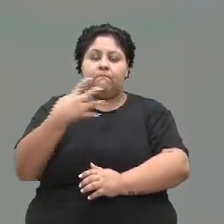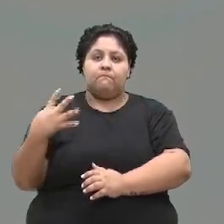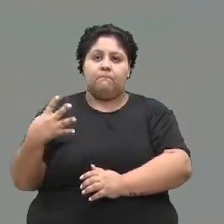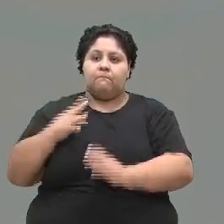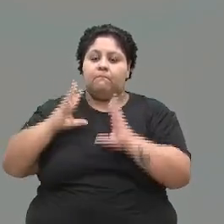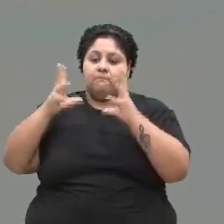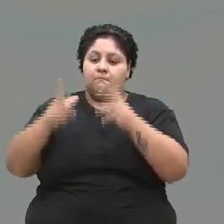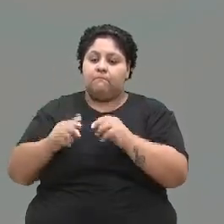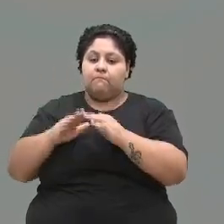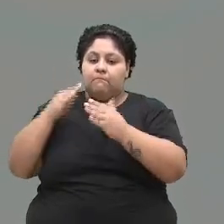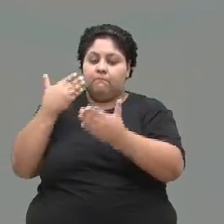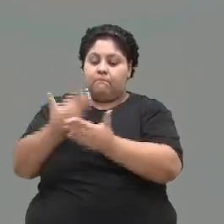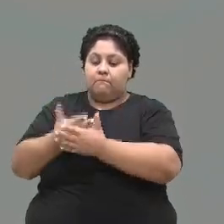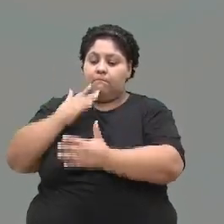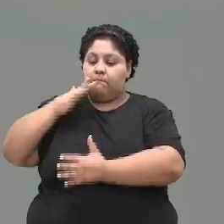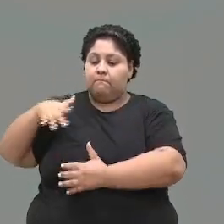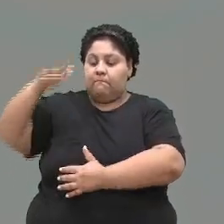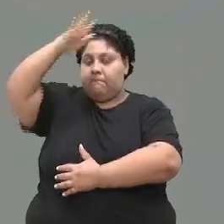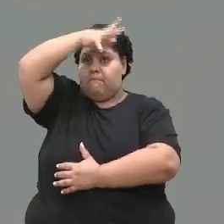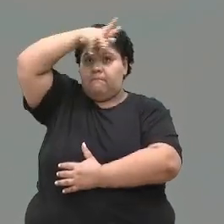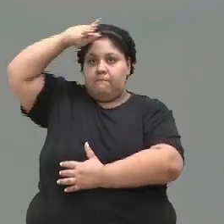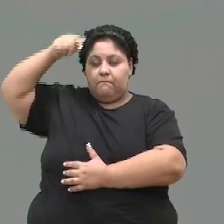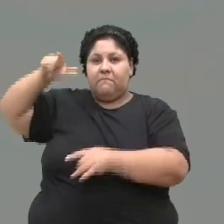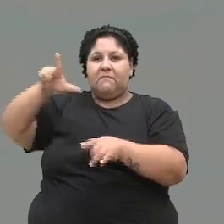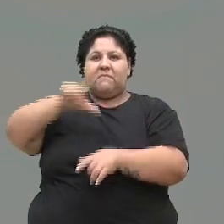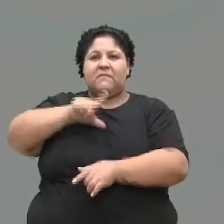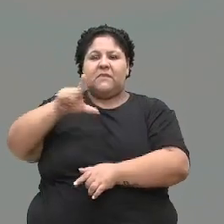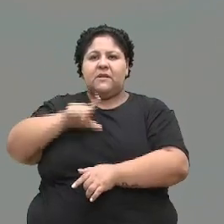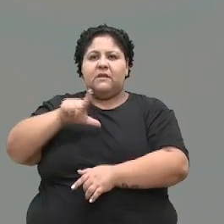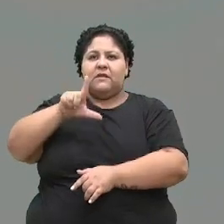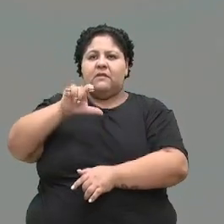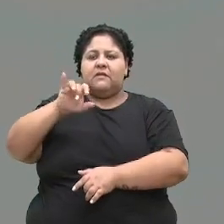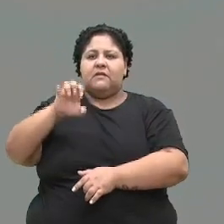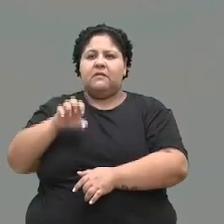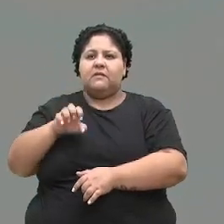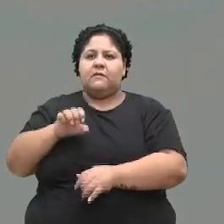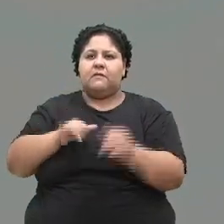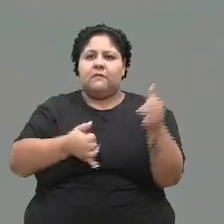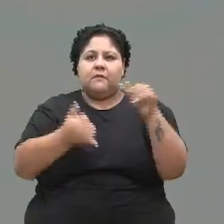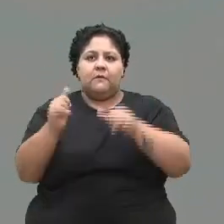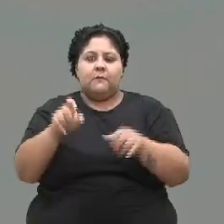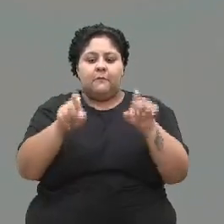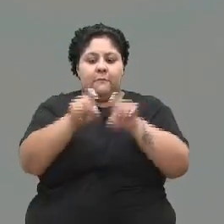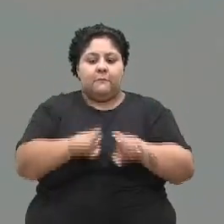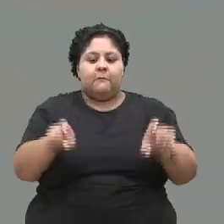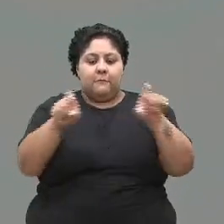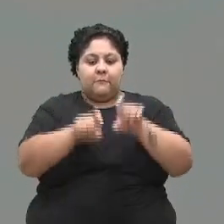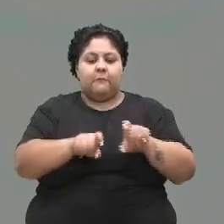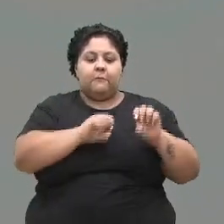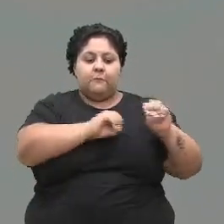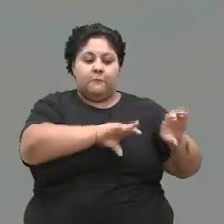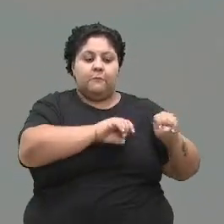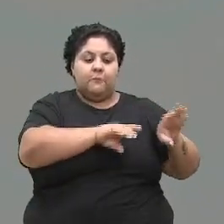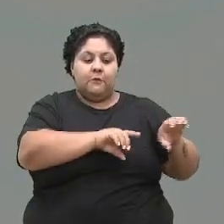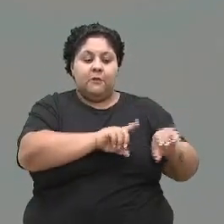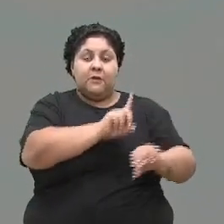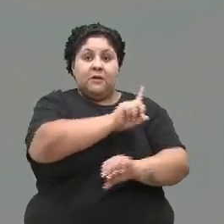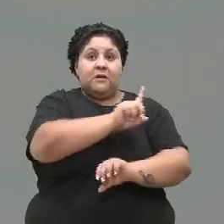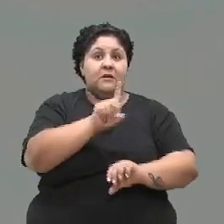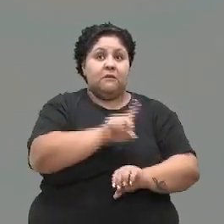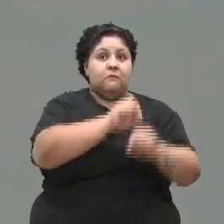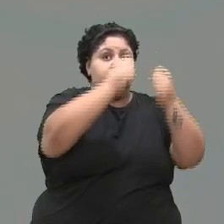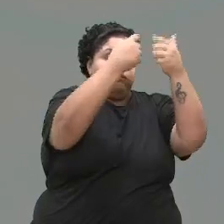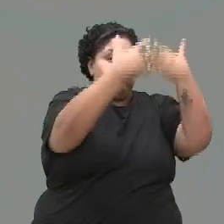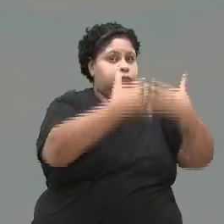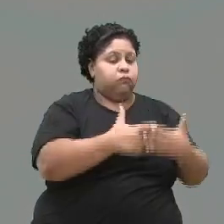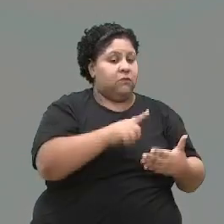Todas as escolas municipais possuem LIE, Laboratório de Informática Educativa, se não listar as